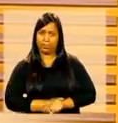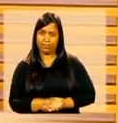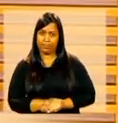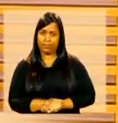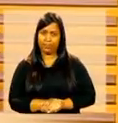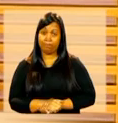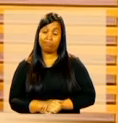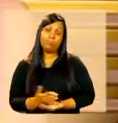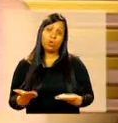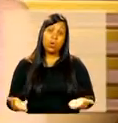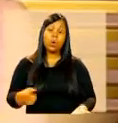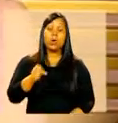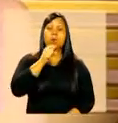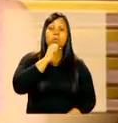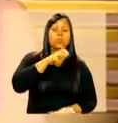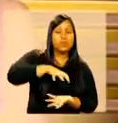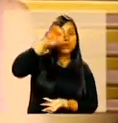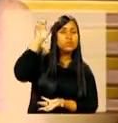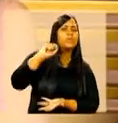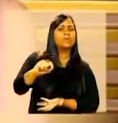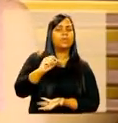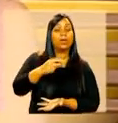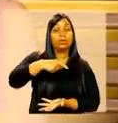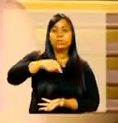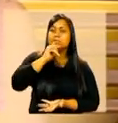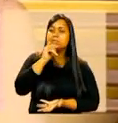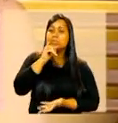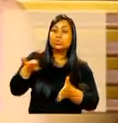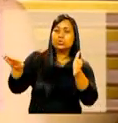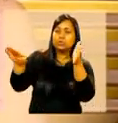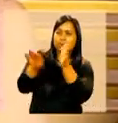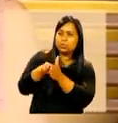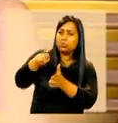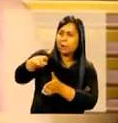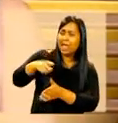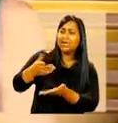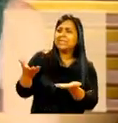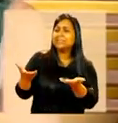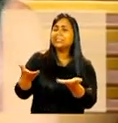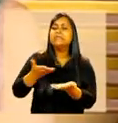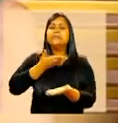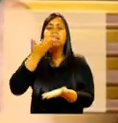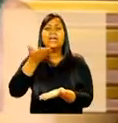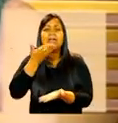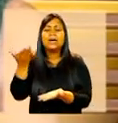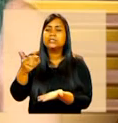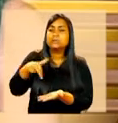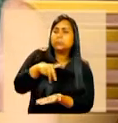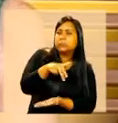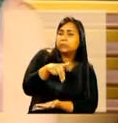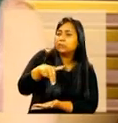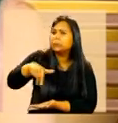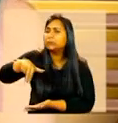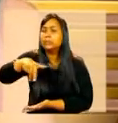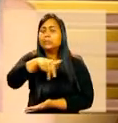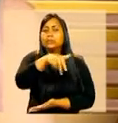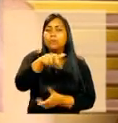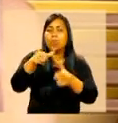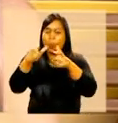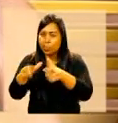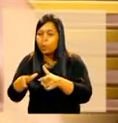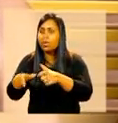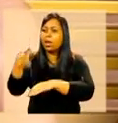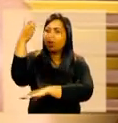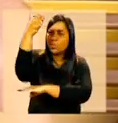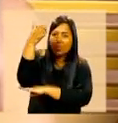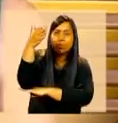idoso gosta? O idoso gosta de chegar e ter facilidade o